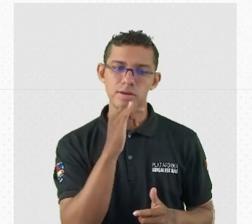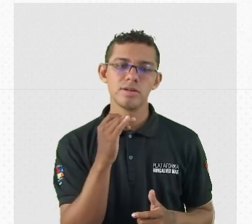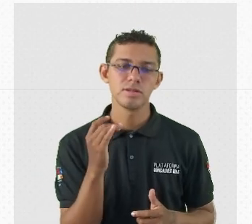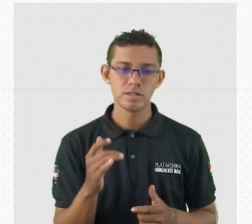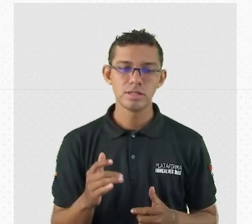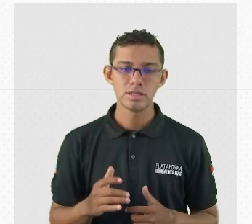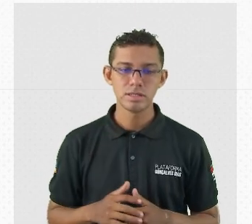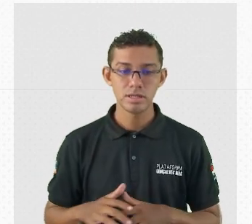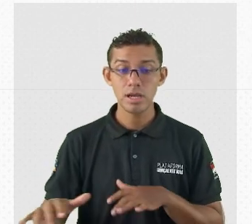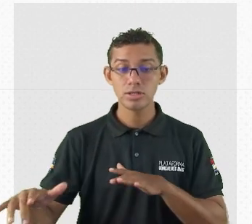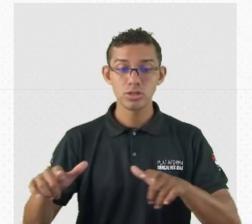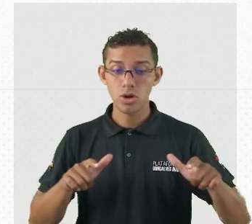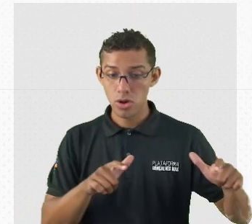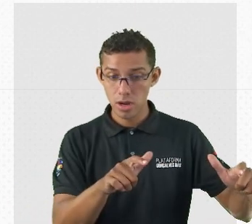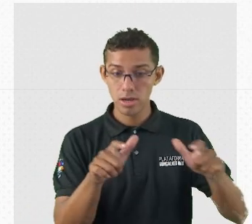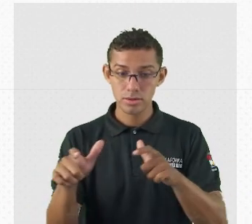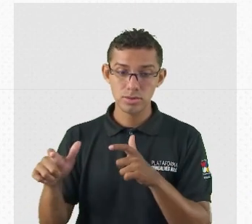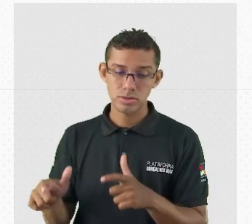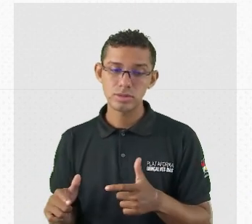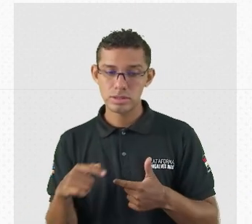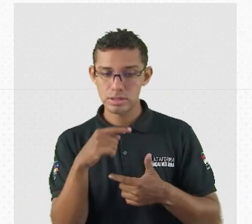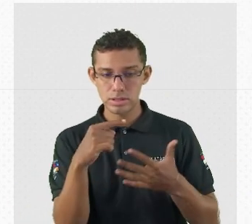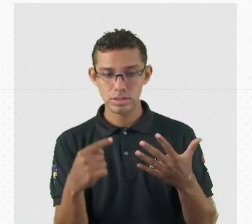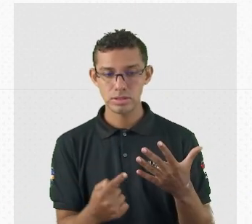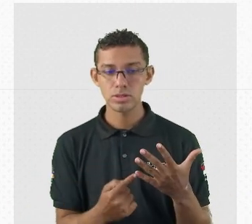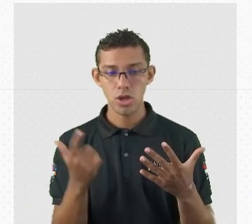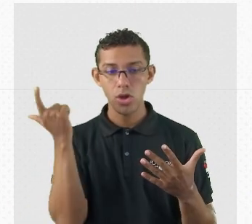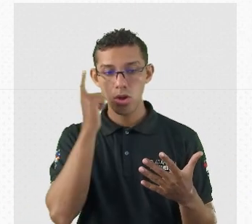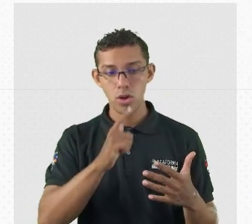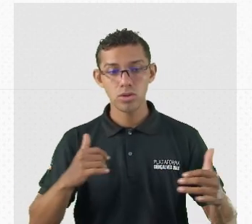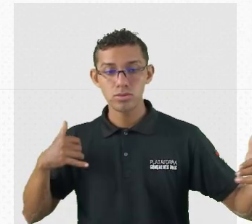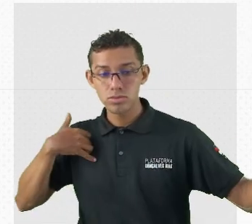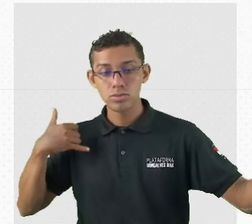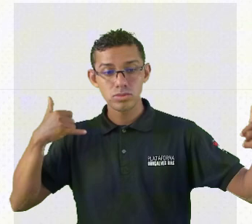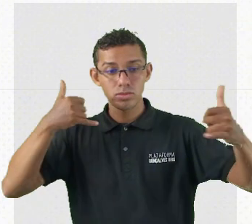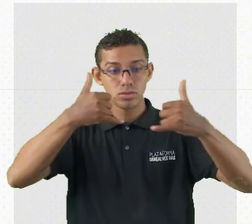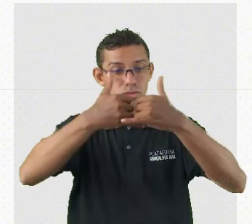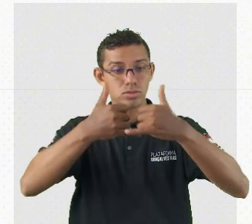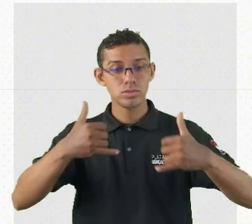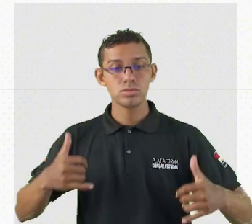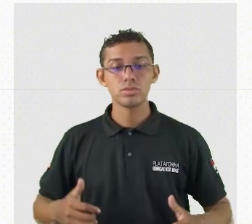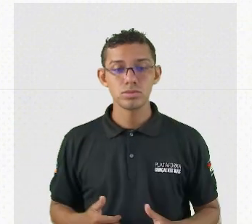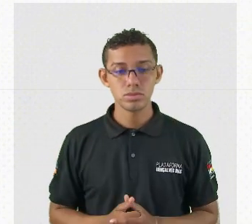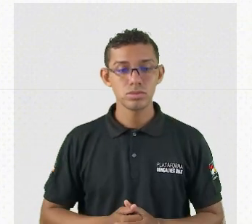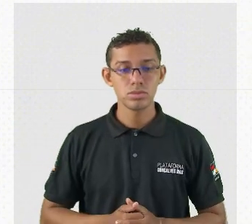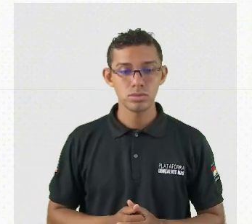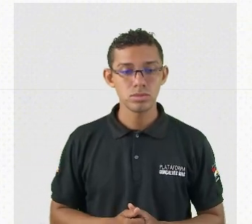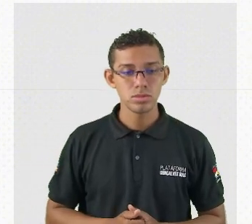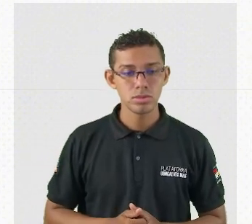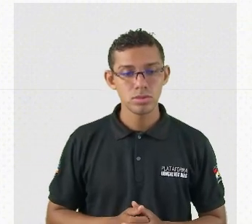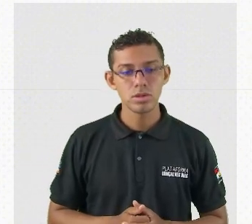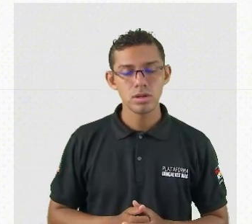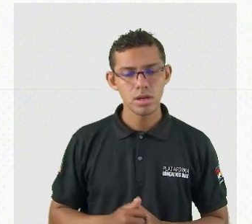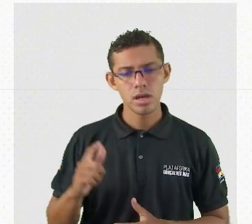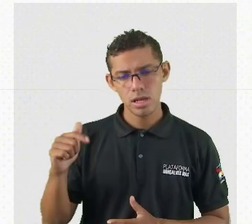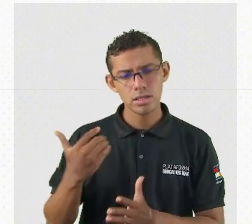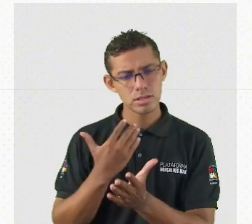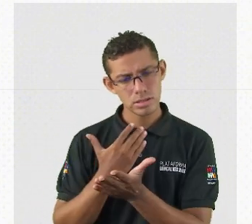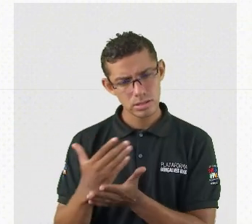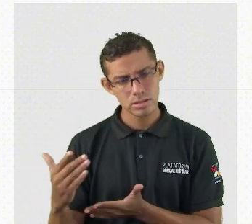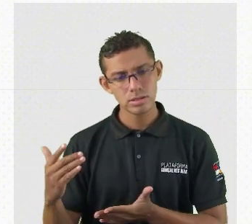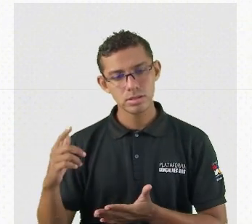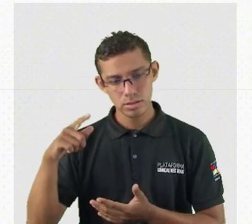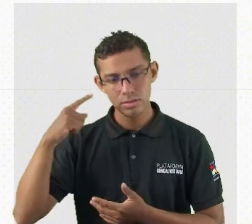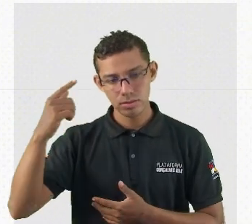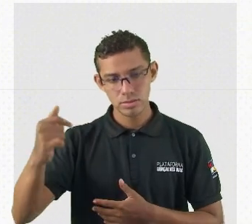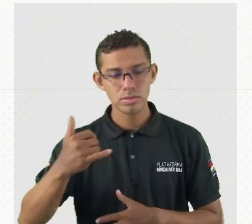física entre os espaços por esses elementos. Então agora eu posso me comunicar com outras pessoas pelo telégrafo, né? Que é o produto inicial que vai ser